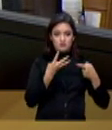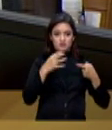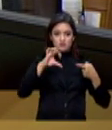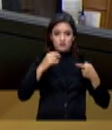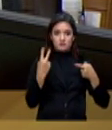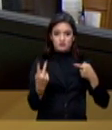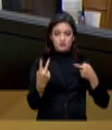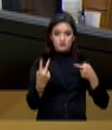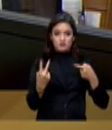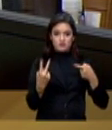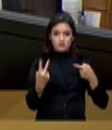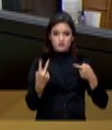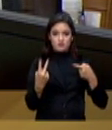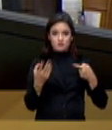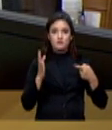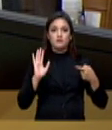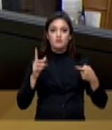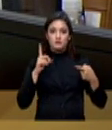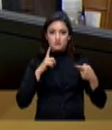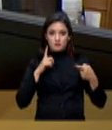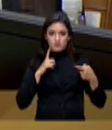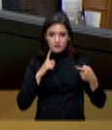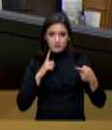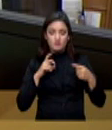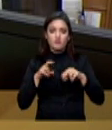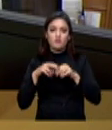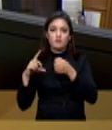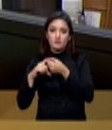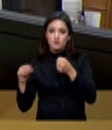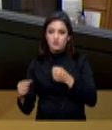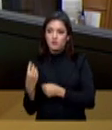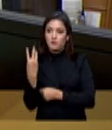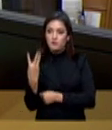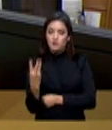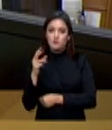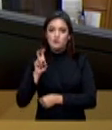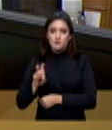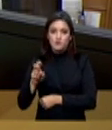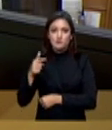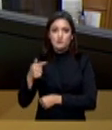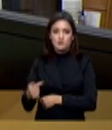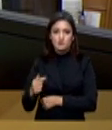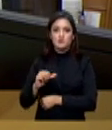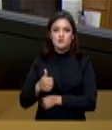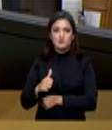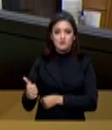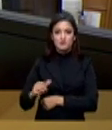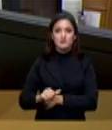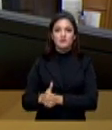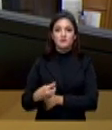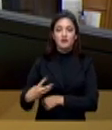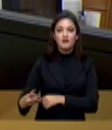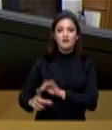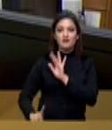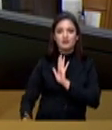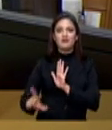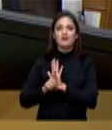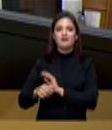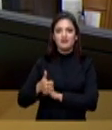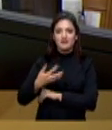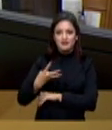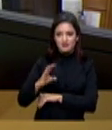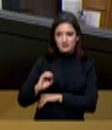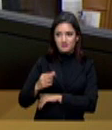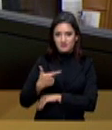6492 que foi a furada em Face dos artigos 3º 5º 7º e 1113 da Lei